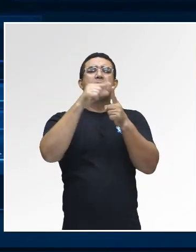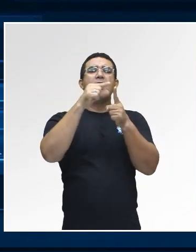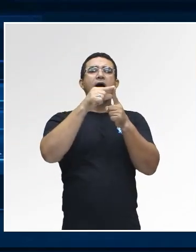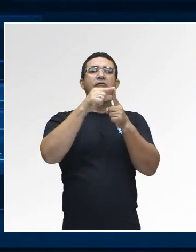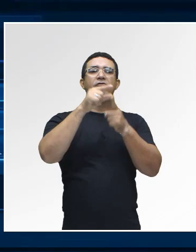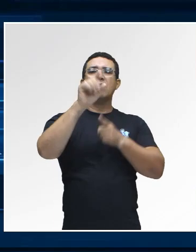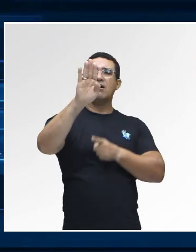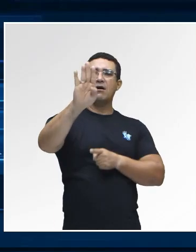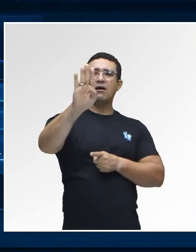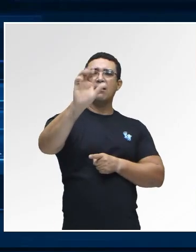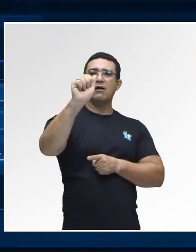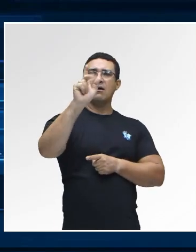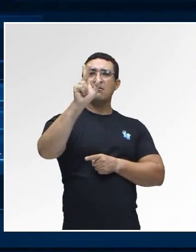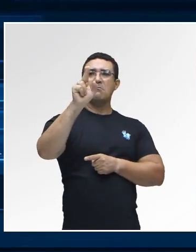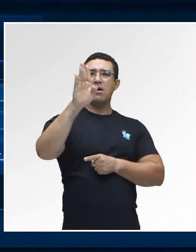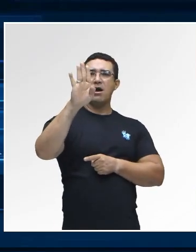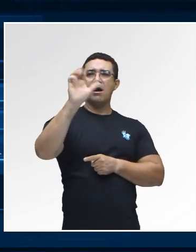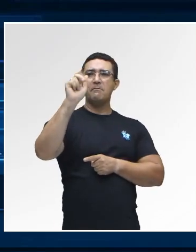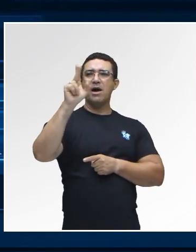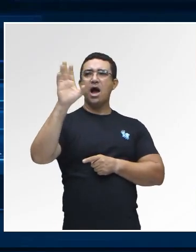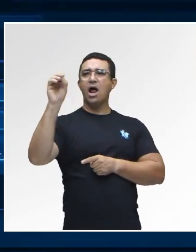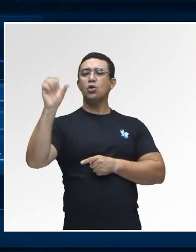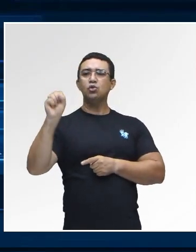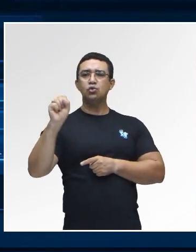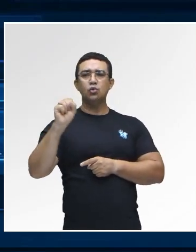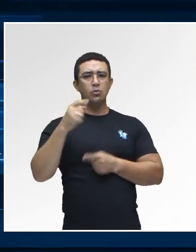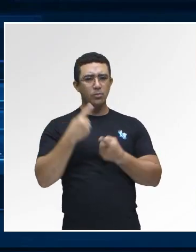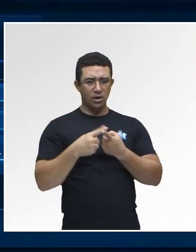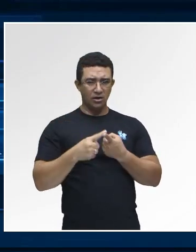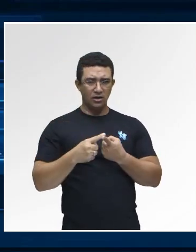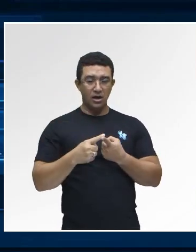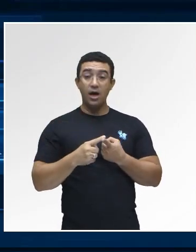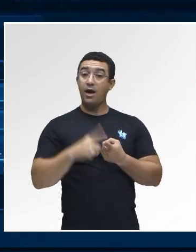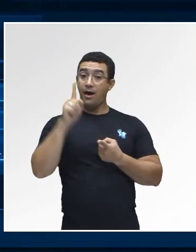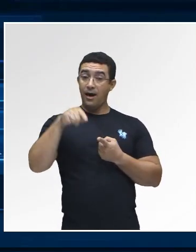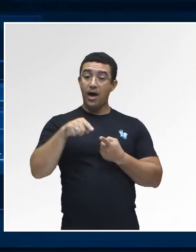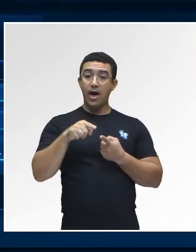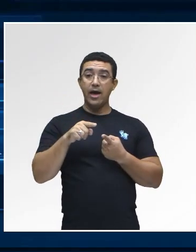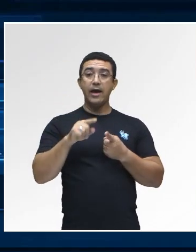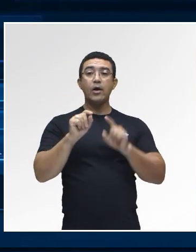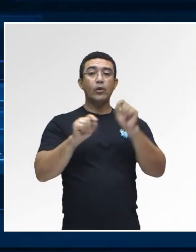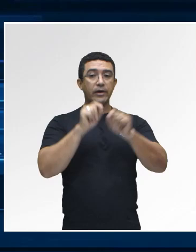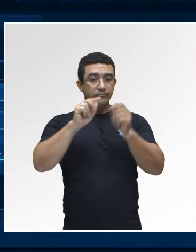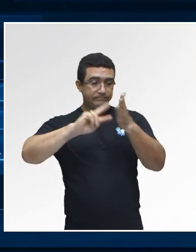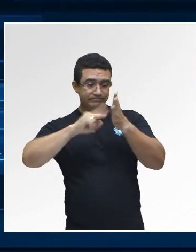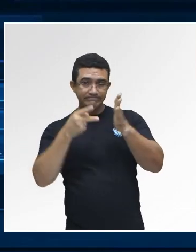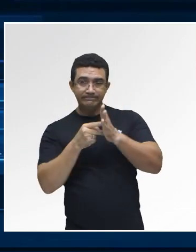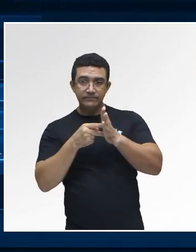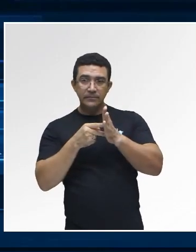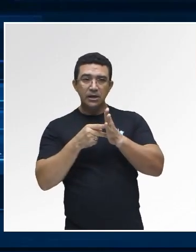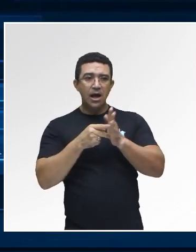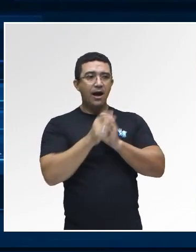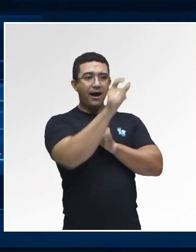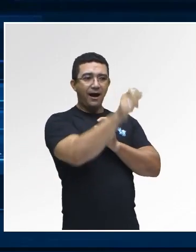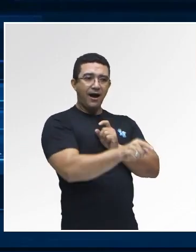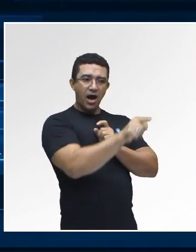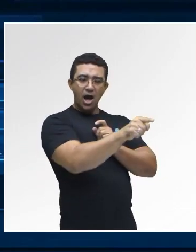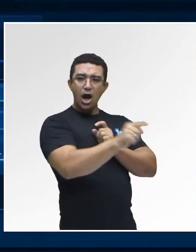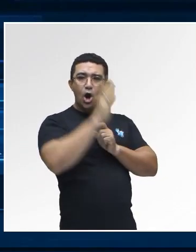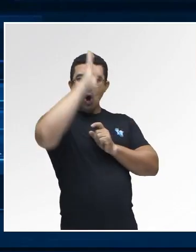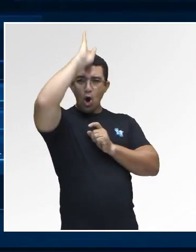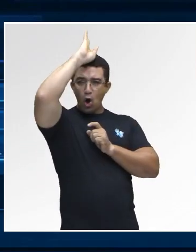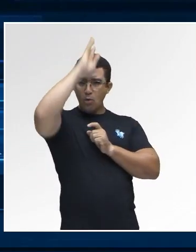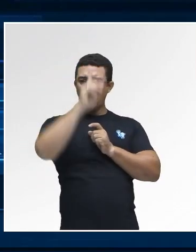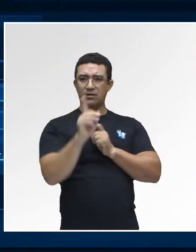significava estrangeiro. Era todo aquele, tá, gente, que não era romano, não falou